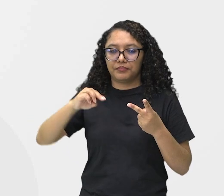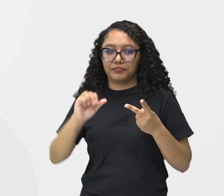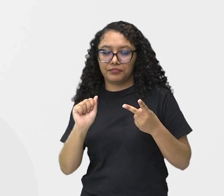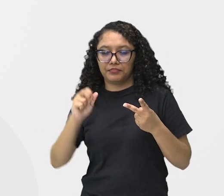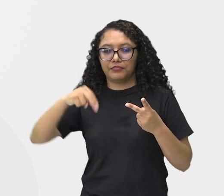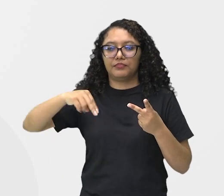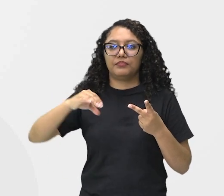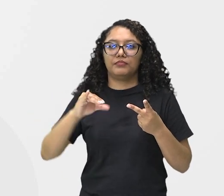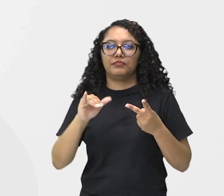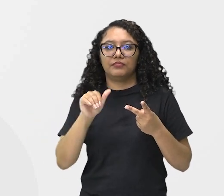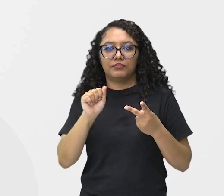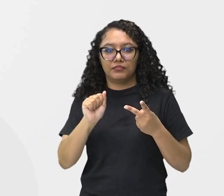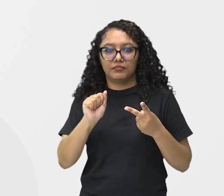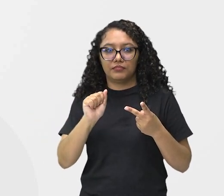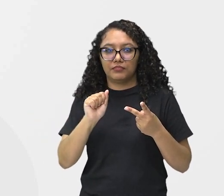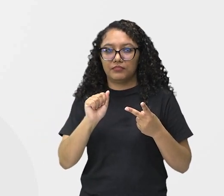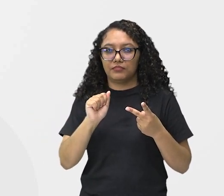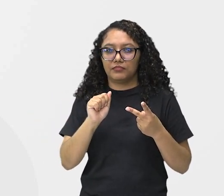algo que tem